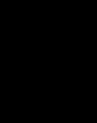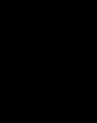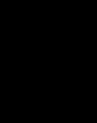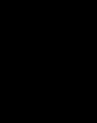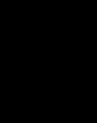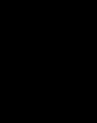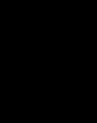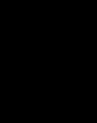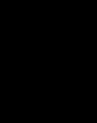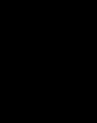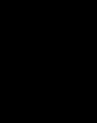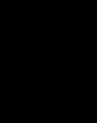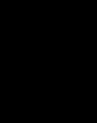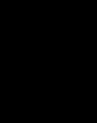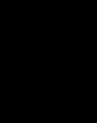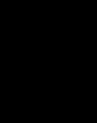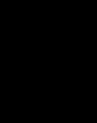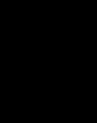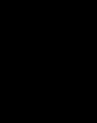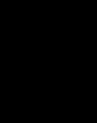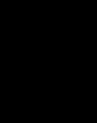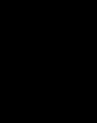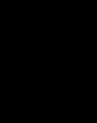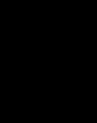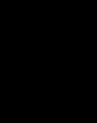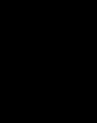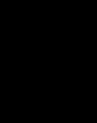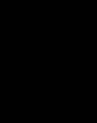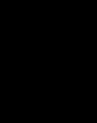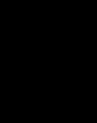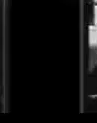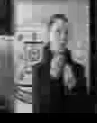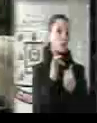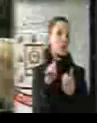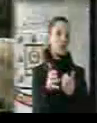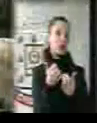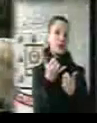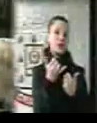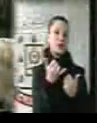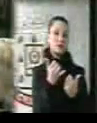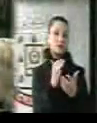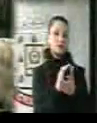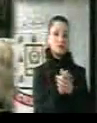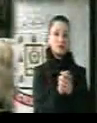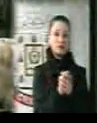não têm essa leitura. Aliás, a leitura é do aproveitamento de alguns.